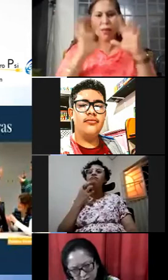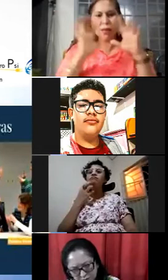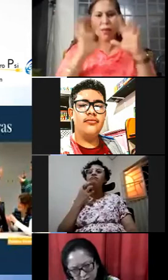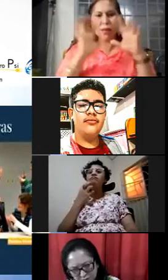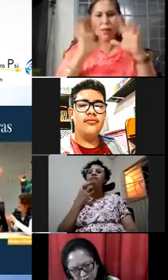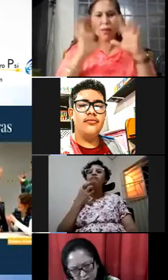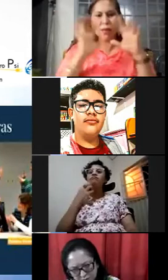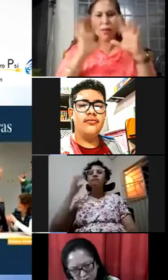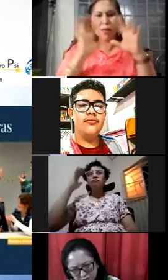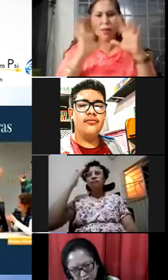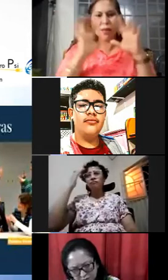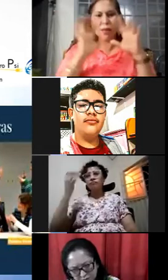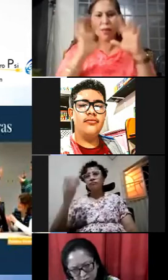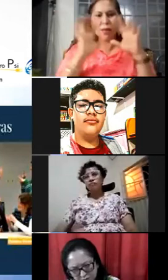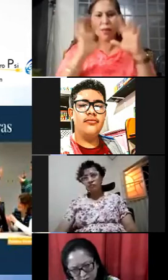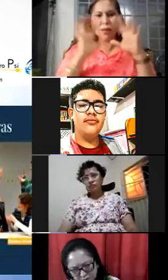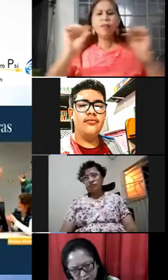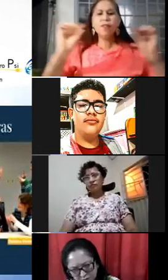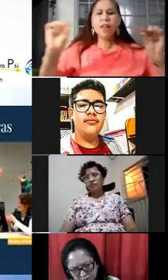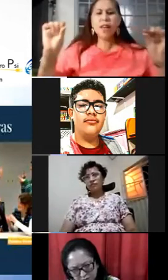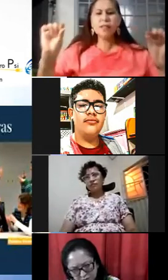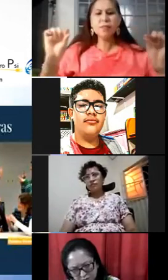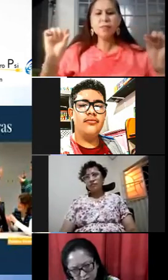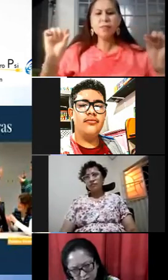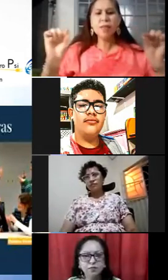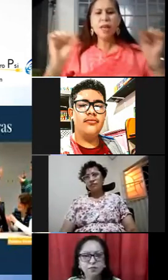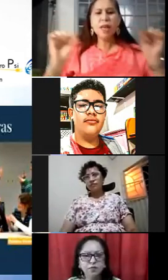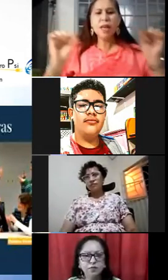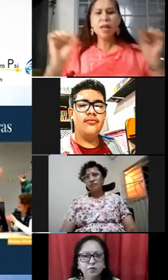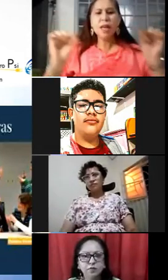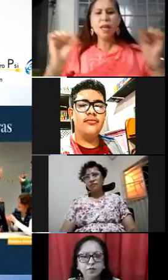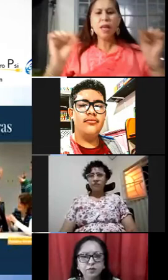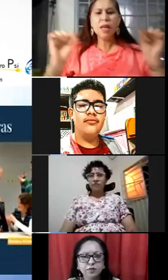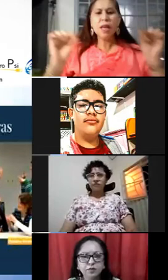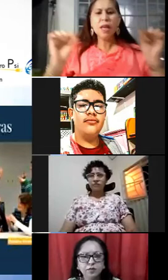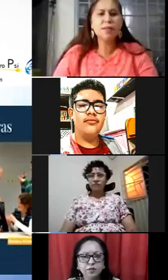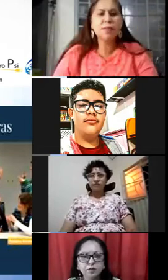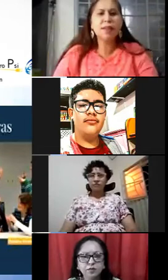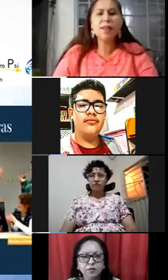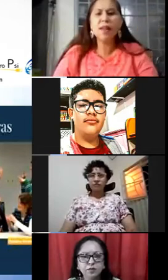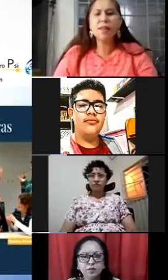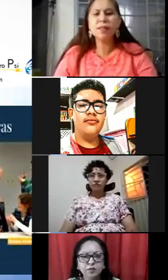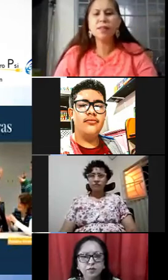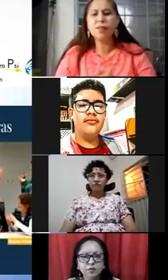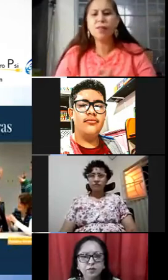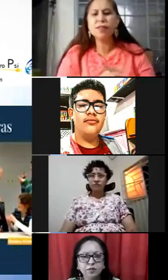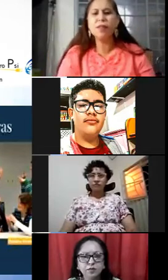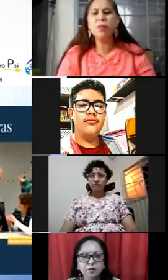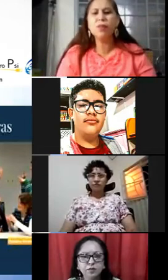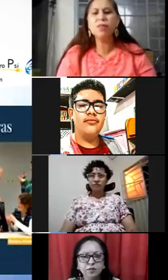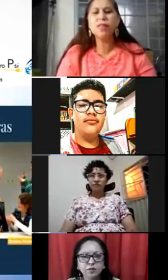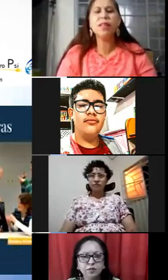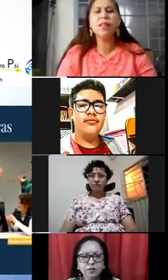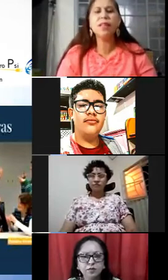entendimento melhor, né? Aí aqui tem uma frase: eu não sei Libras. Quem se arrisca a fazer? Eu não